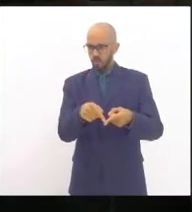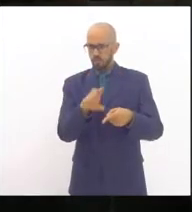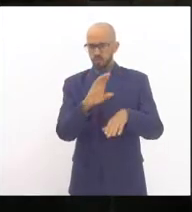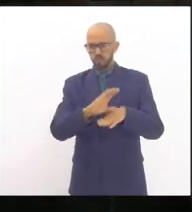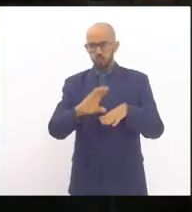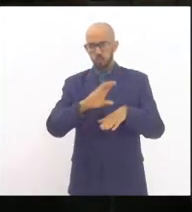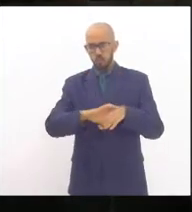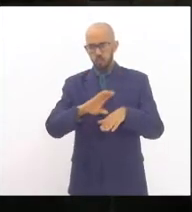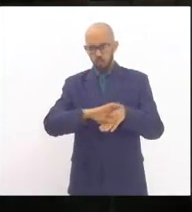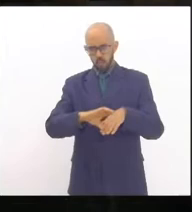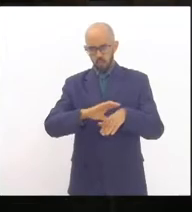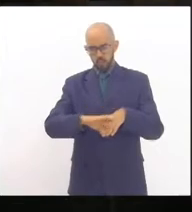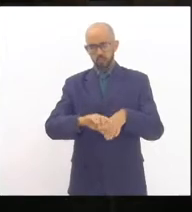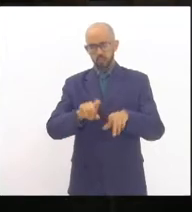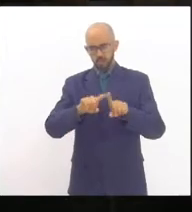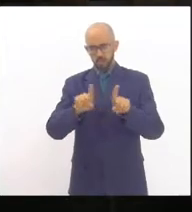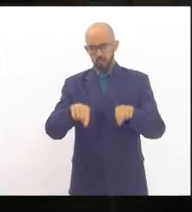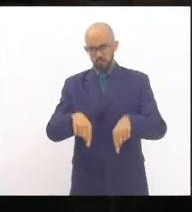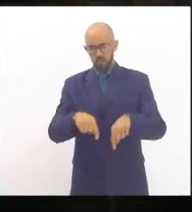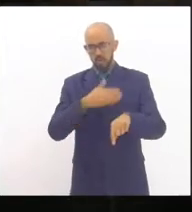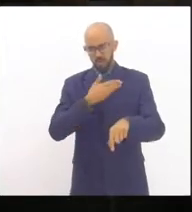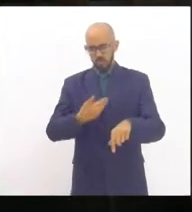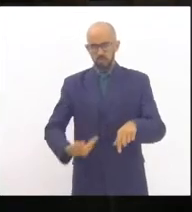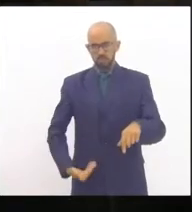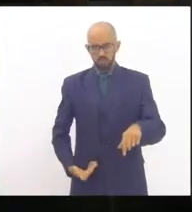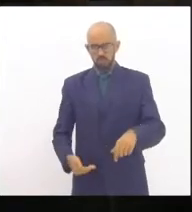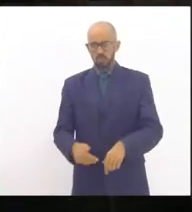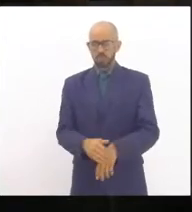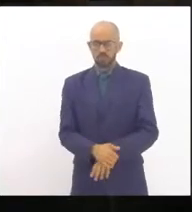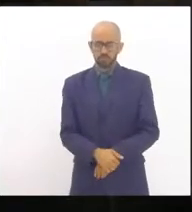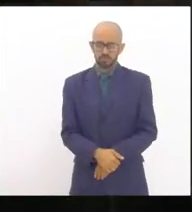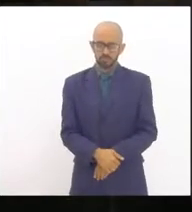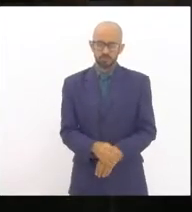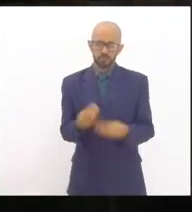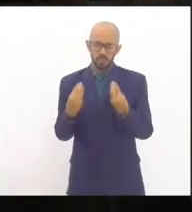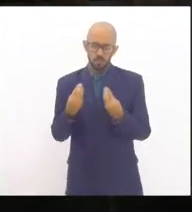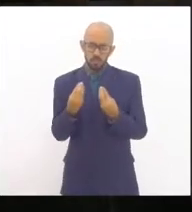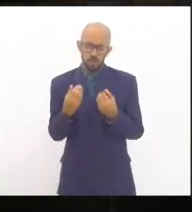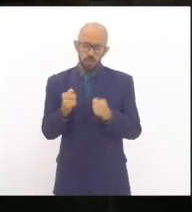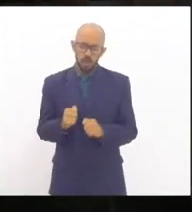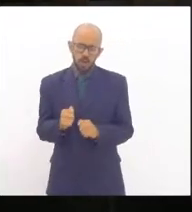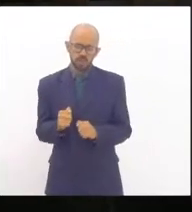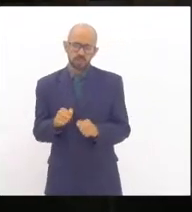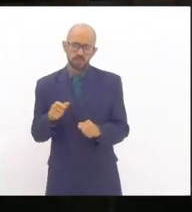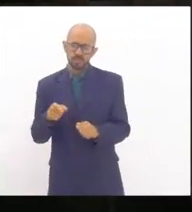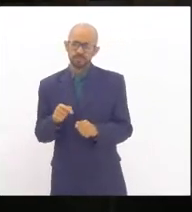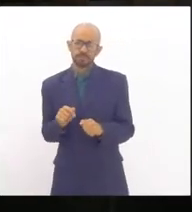cursos ao funcionalismo público pode usurpar